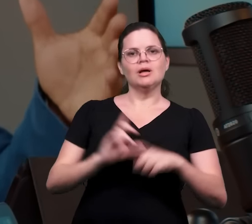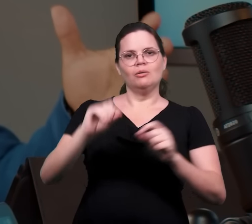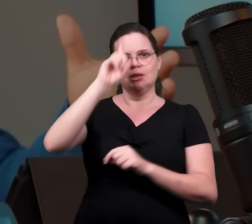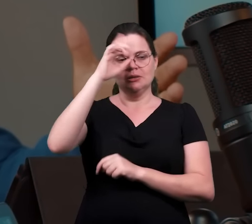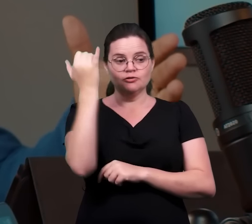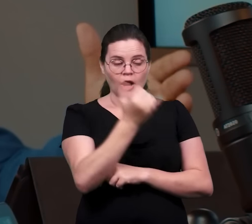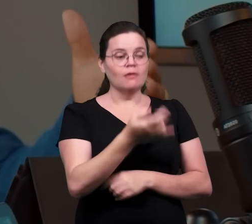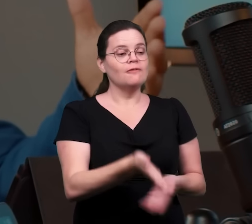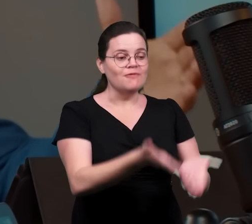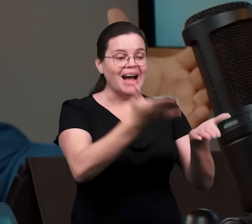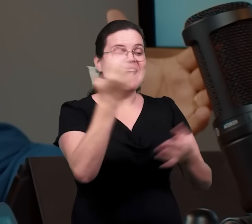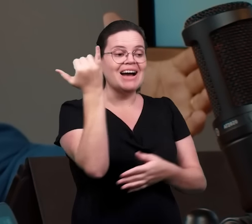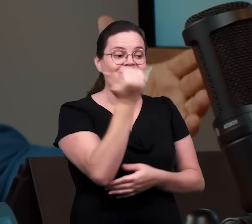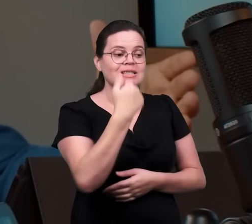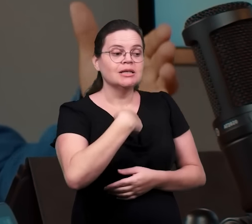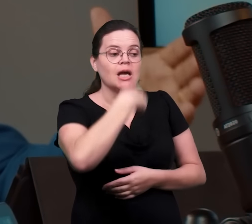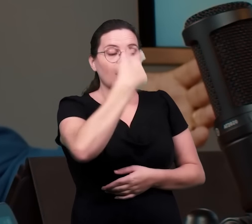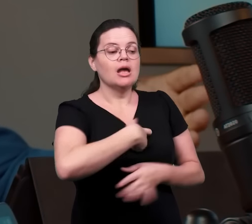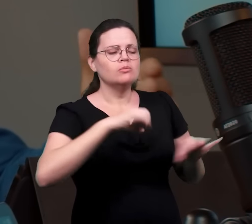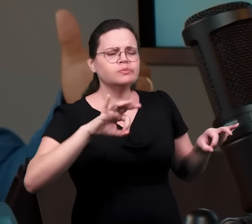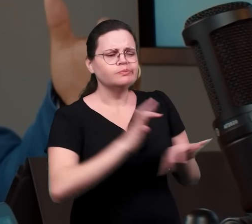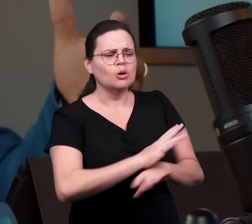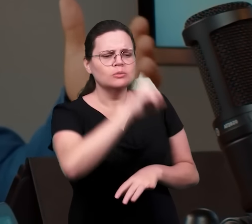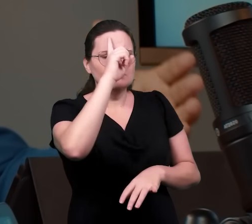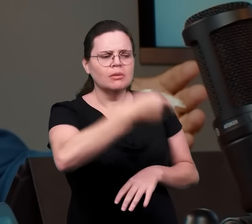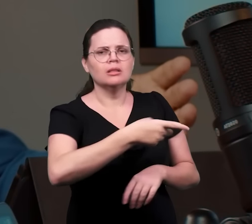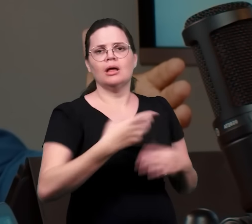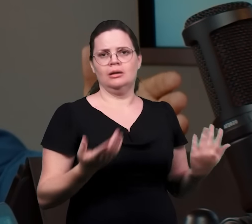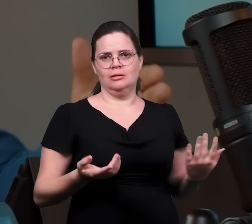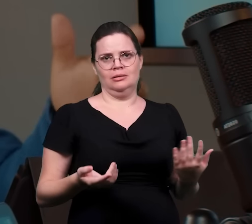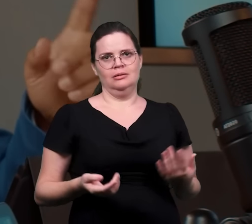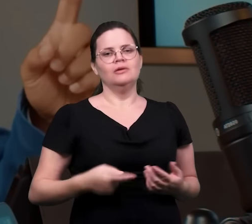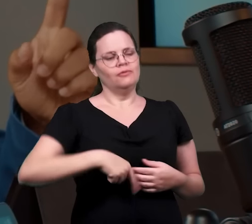assim pudesse transmitir a Faraó, ao povo de